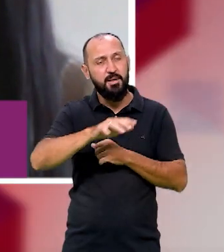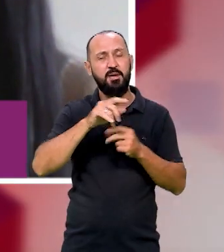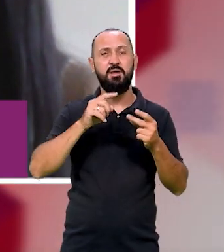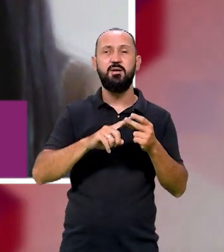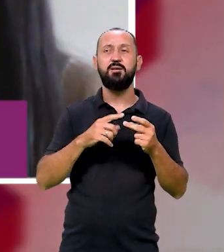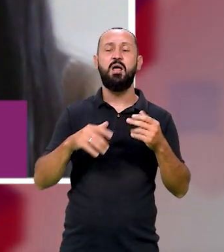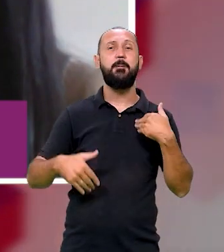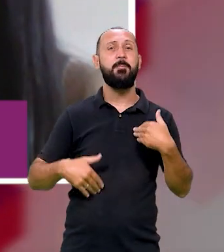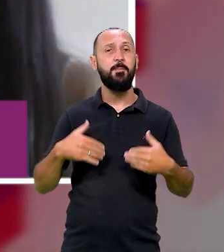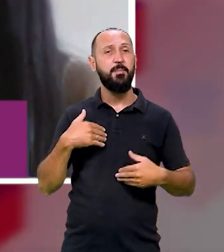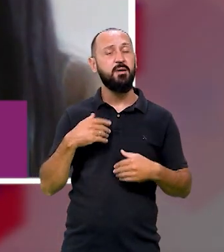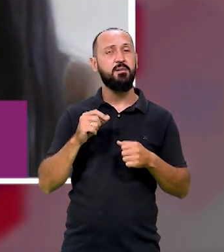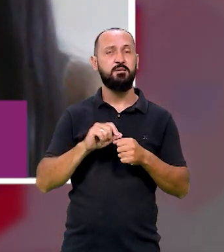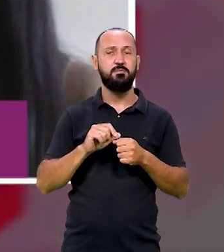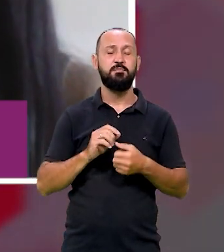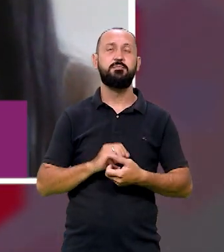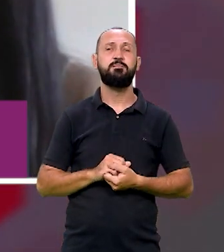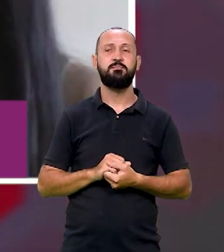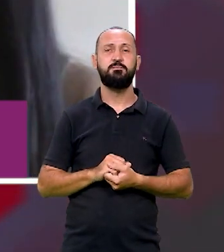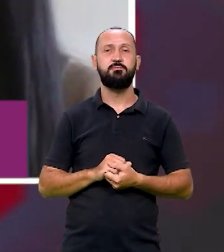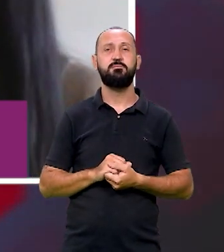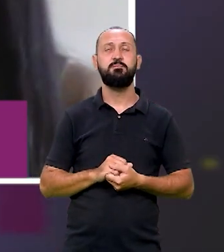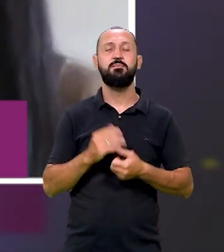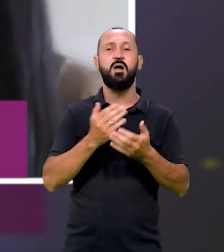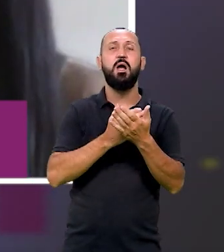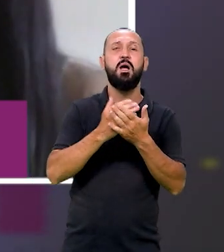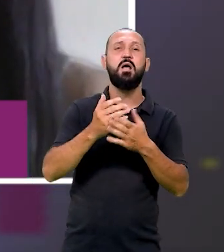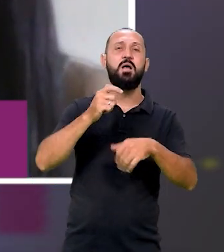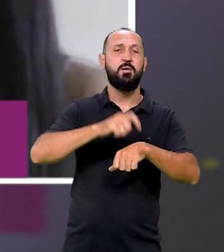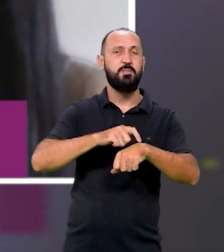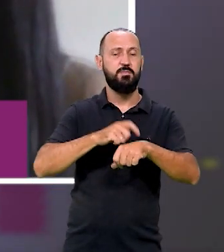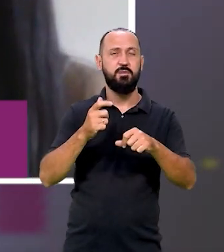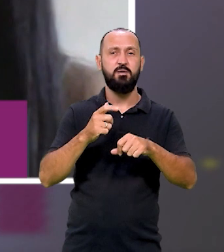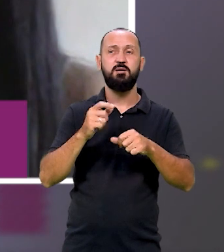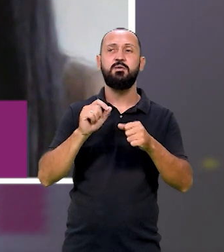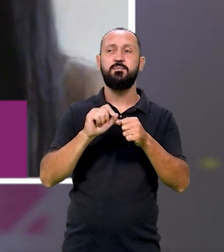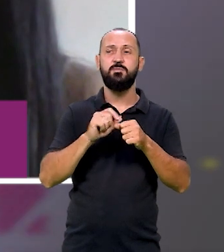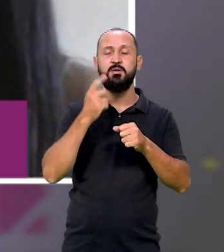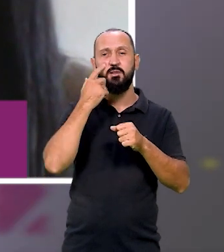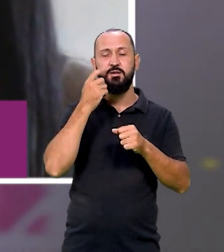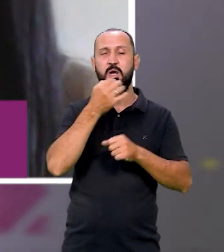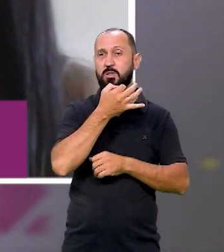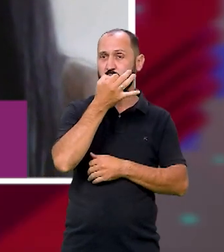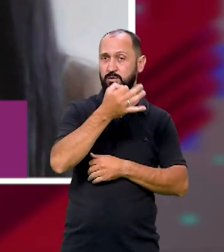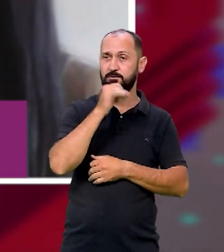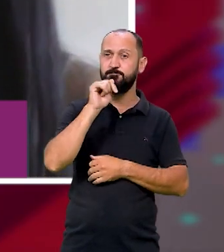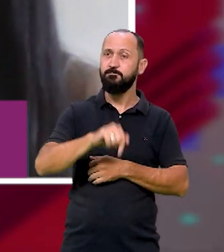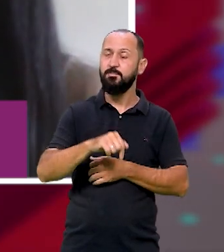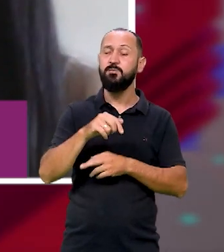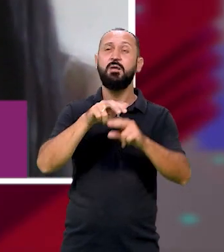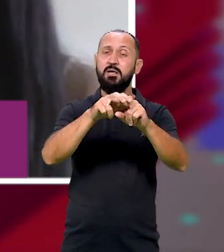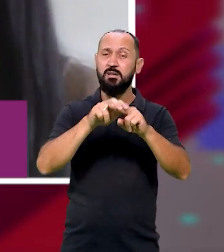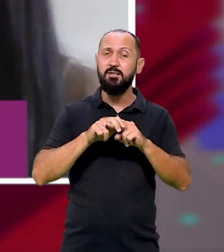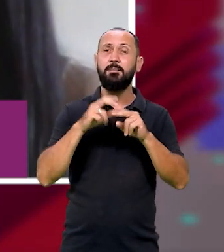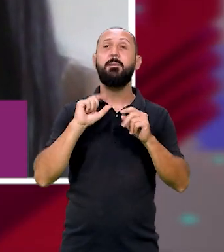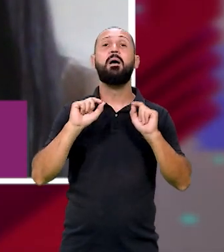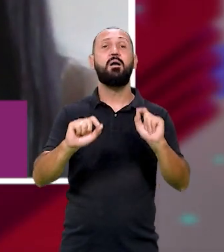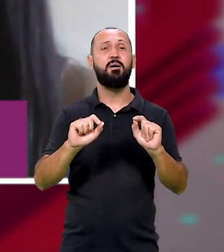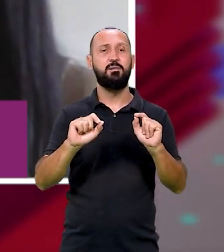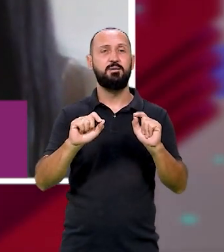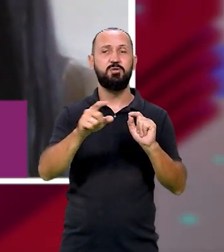ajudar, que é o objetivo, né? Mas Exato. é isso. O próprio presidente da Assembleia Legislativa, quando estava comentando essa questão